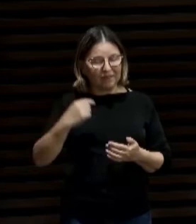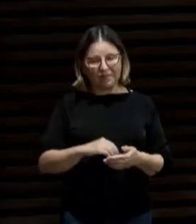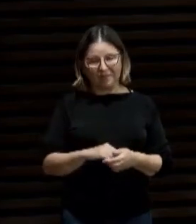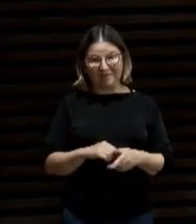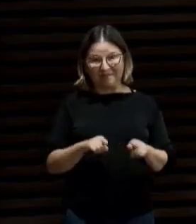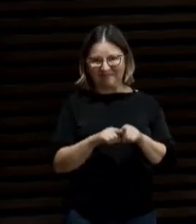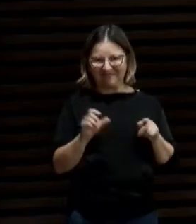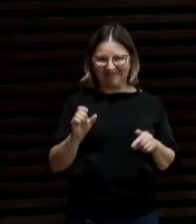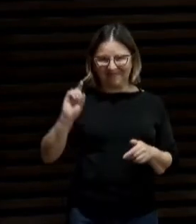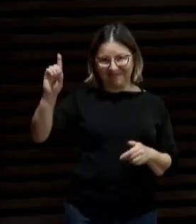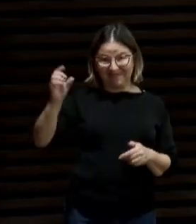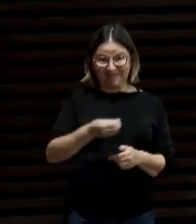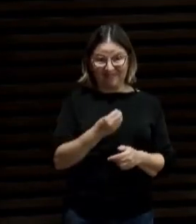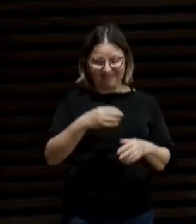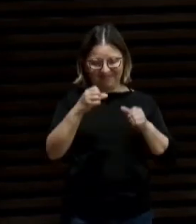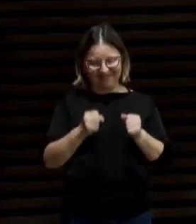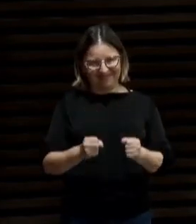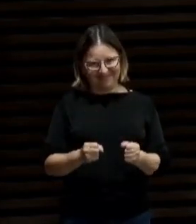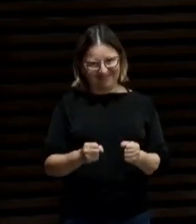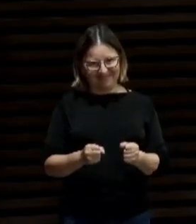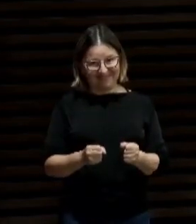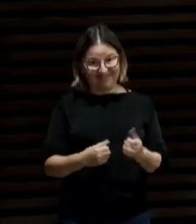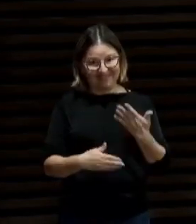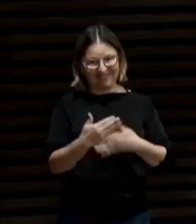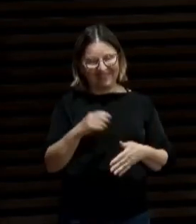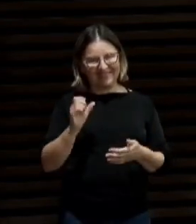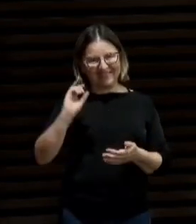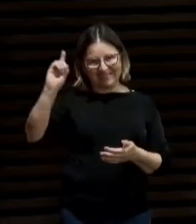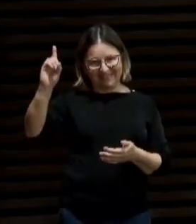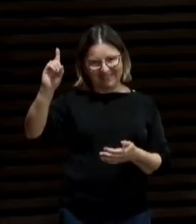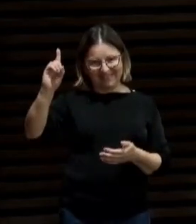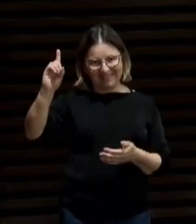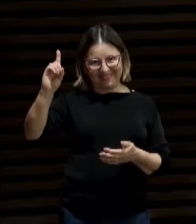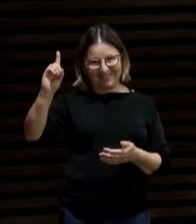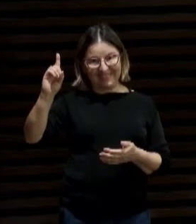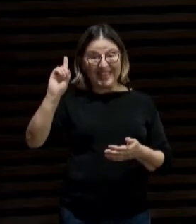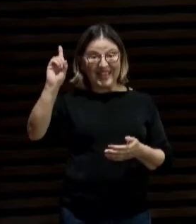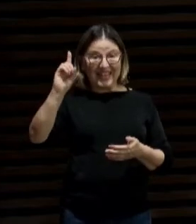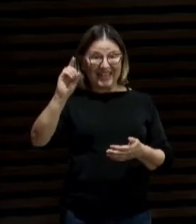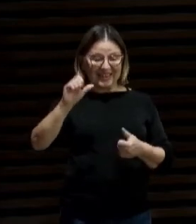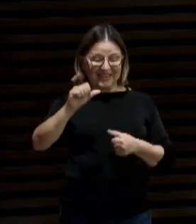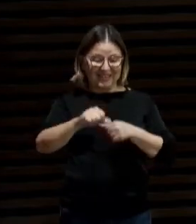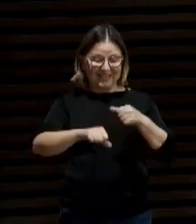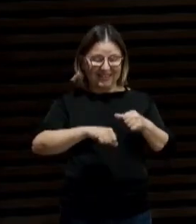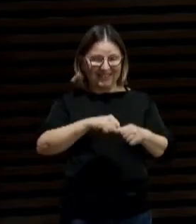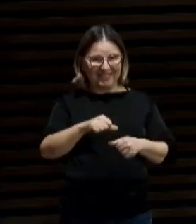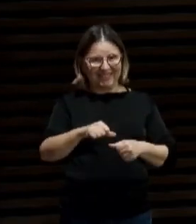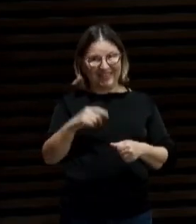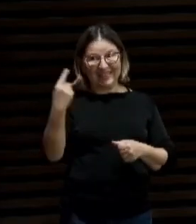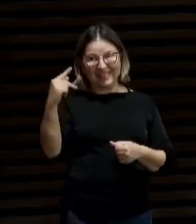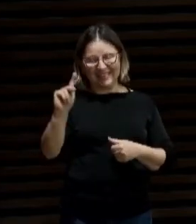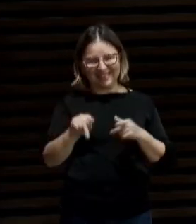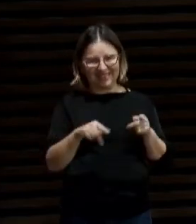Mas a palavra de Deus é viva e eficaz. E por meio da palavra de Deus, Ele converte os seus. É isso que nós estamos falando aqui, pregando a palavra de